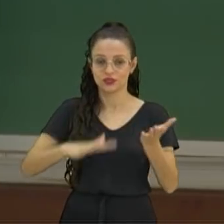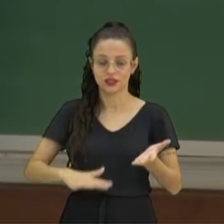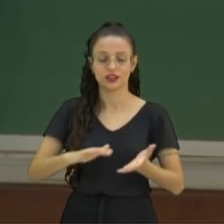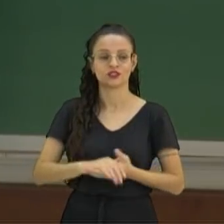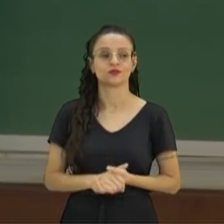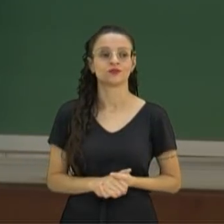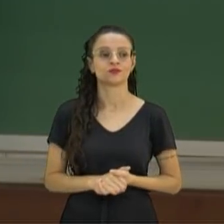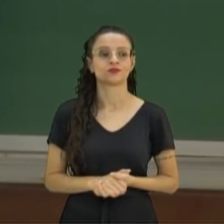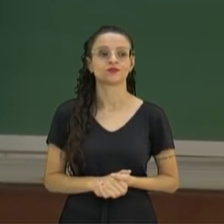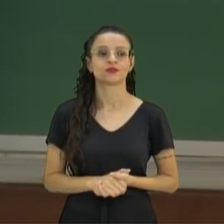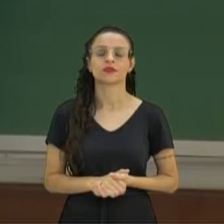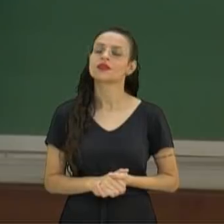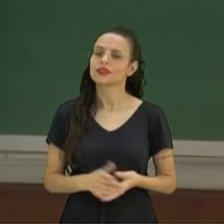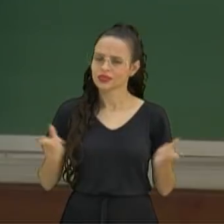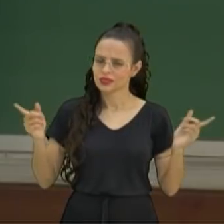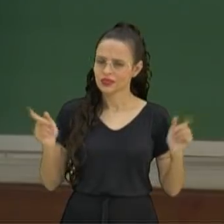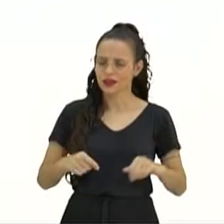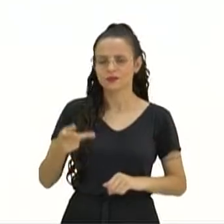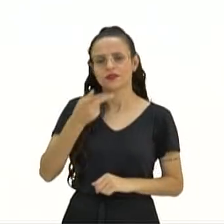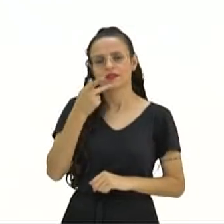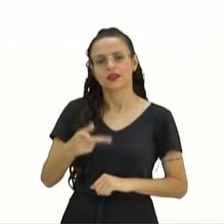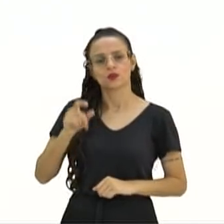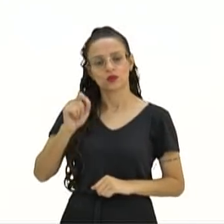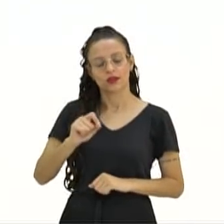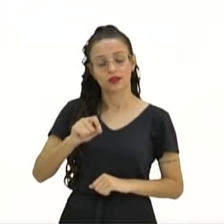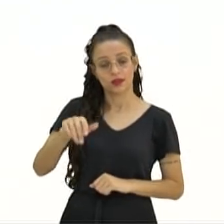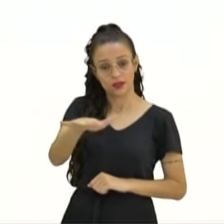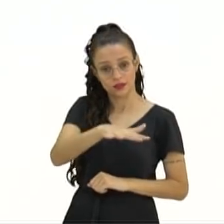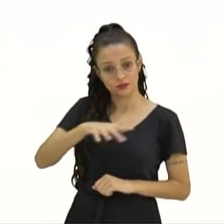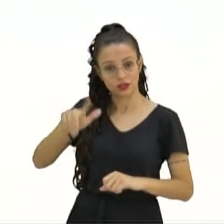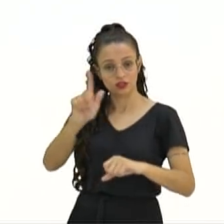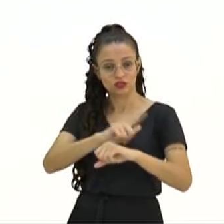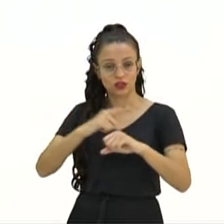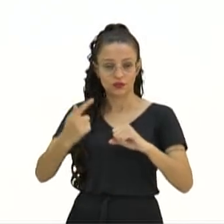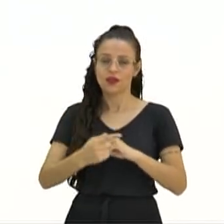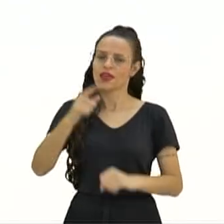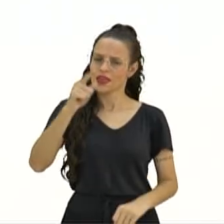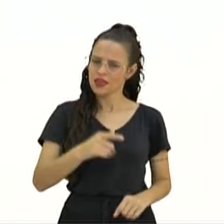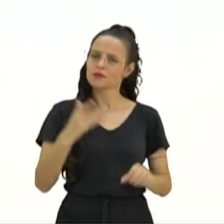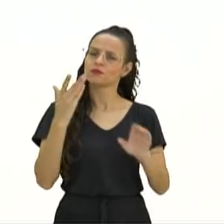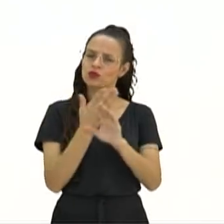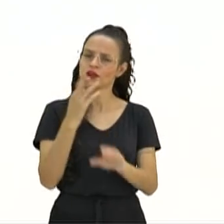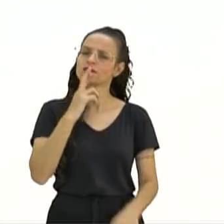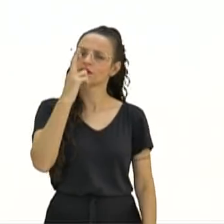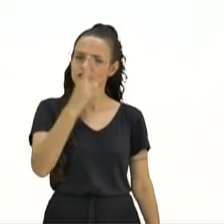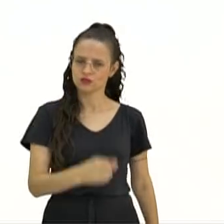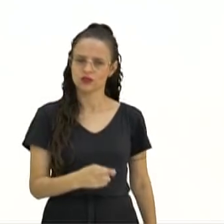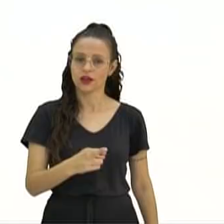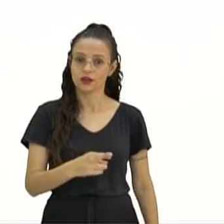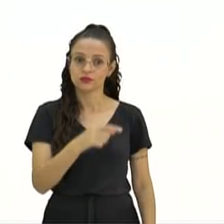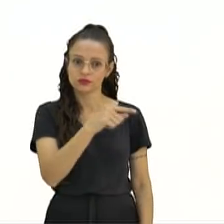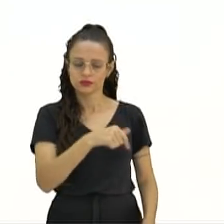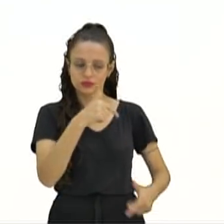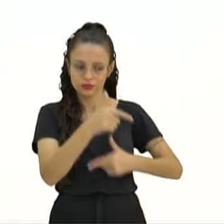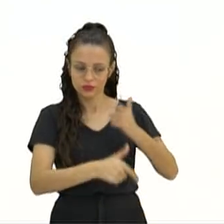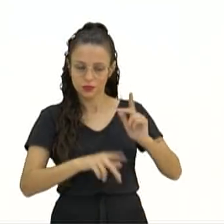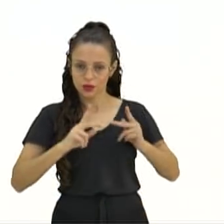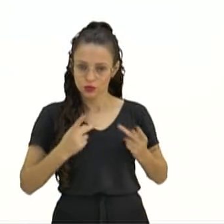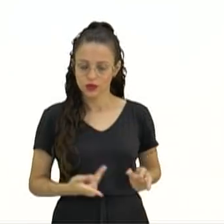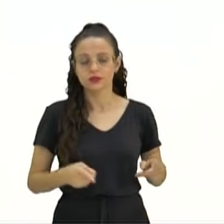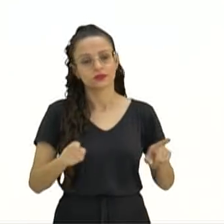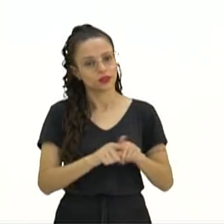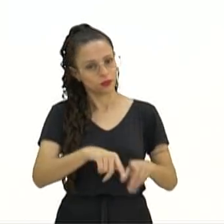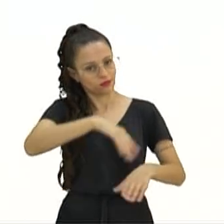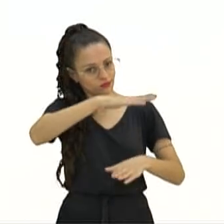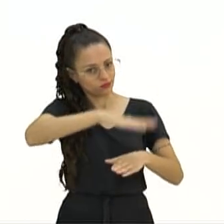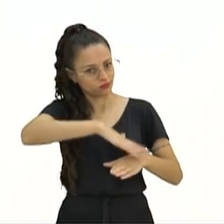aula de hoje, é possível afirmar que o espaço geográfico é resultado do trabalho humano e das mudanças